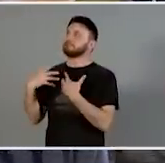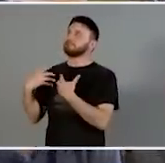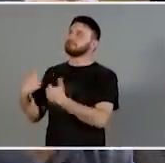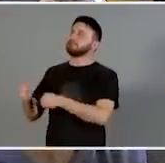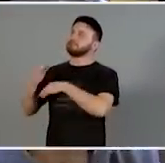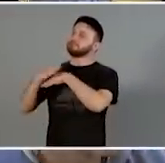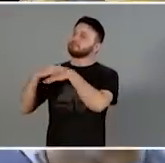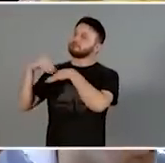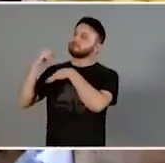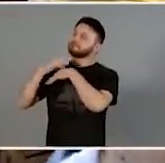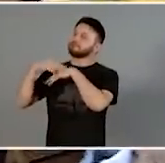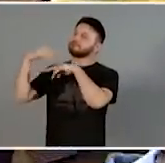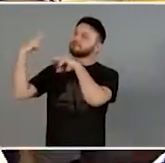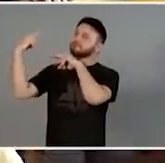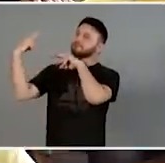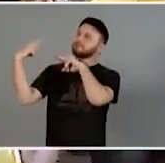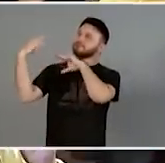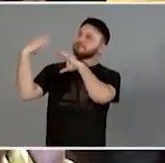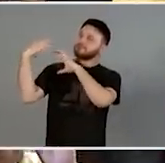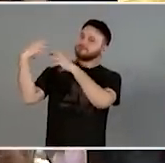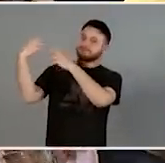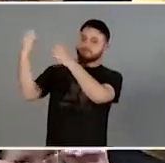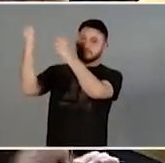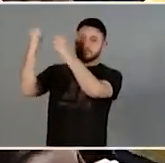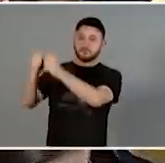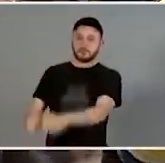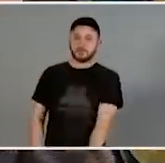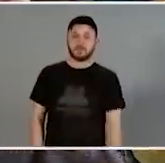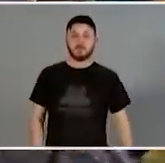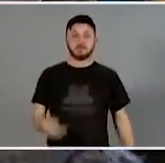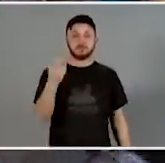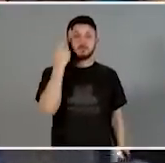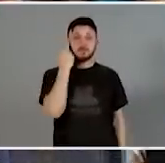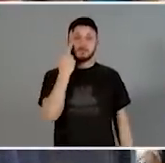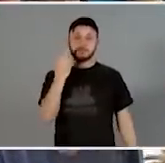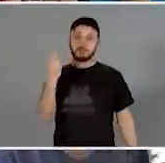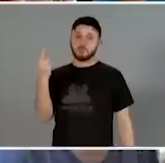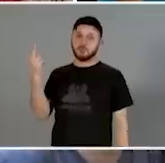seu doce olhar. É o